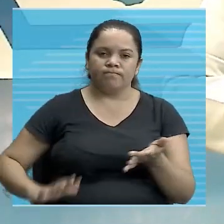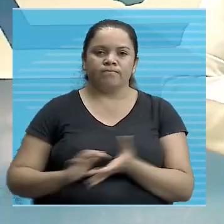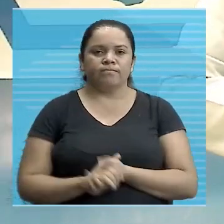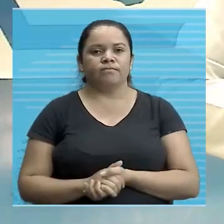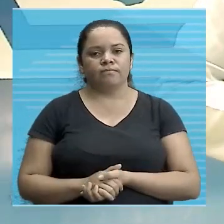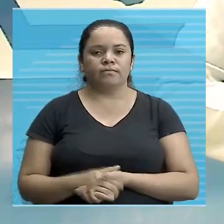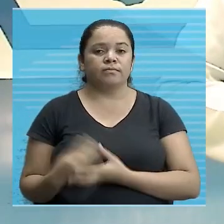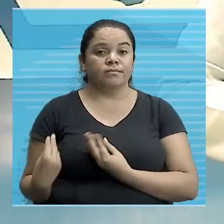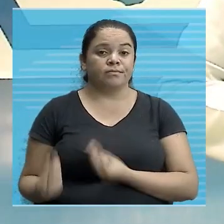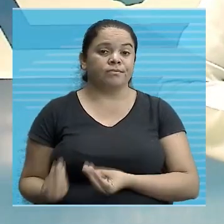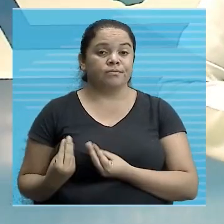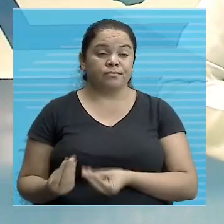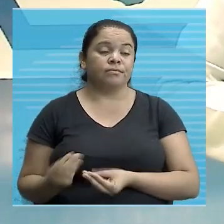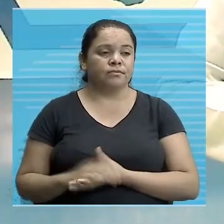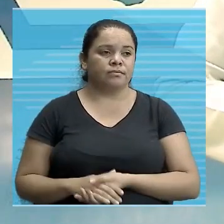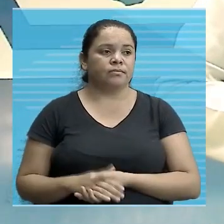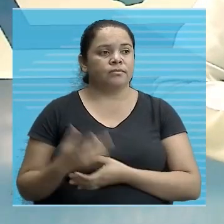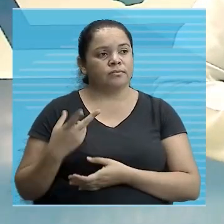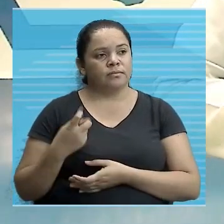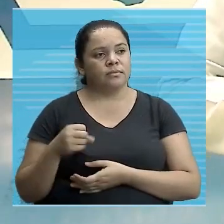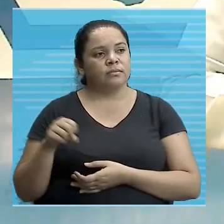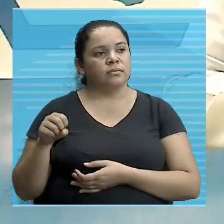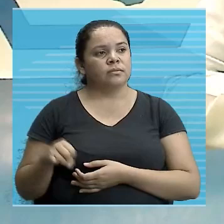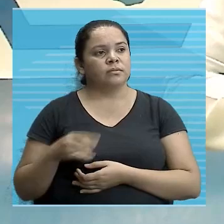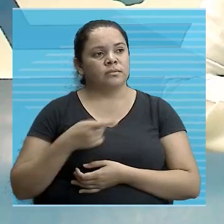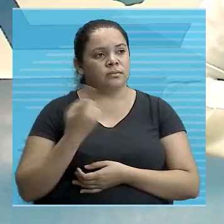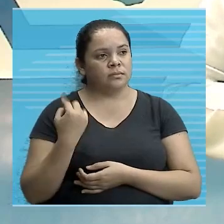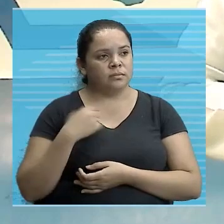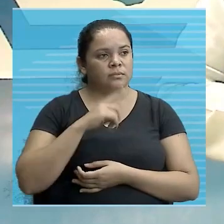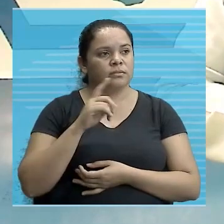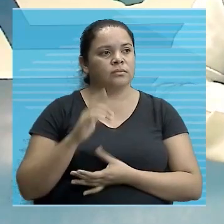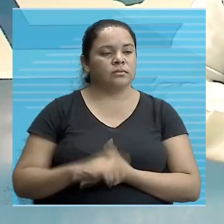fazer com que a gente possa